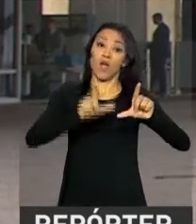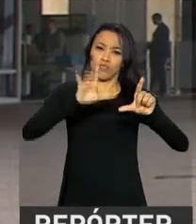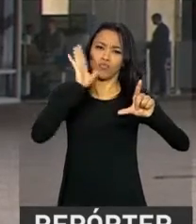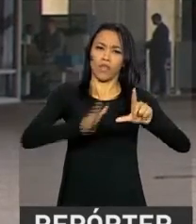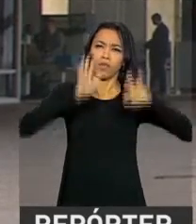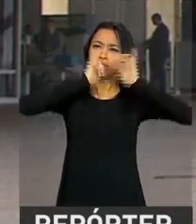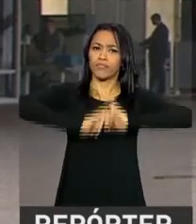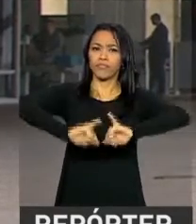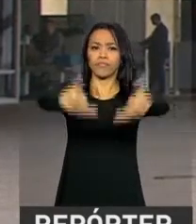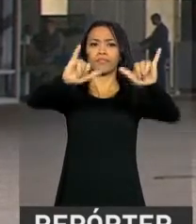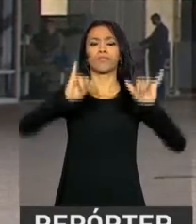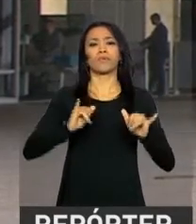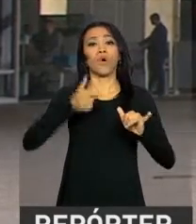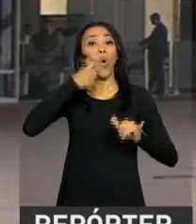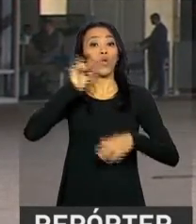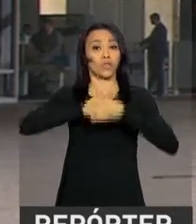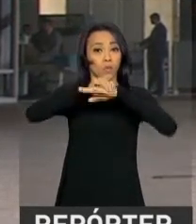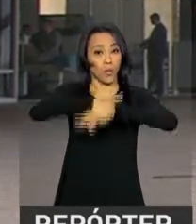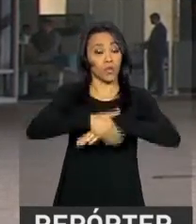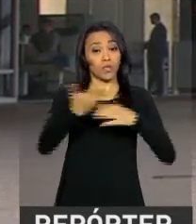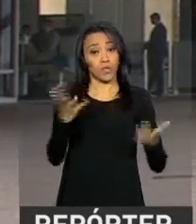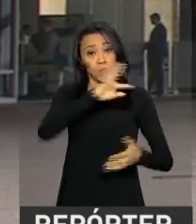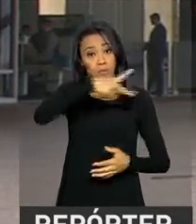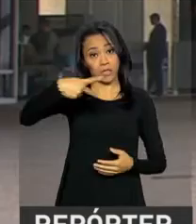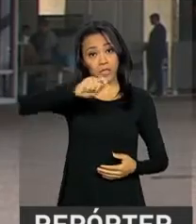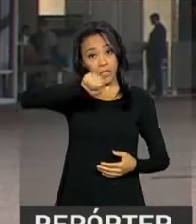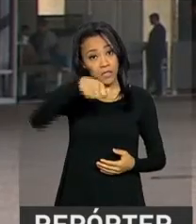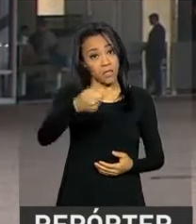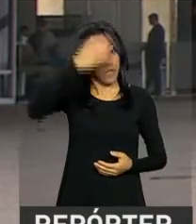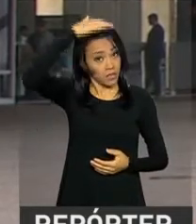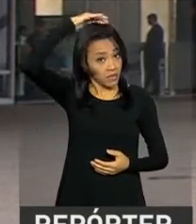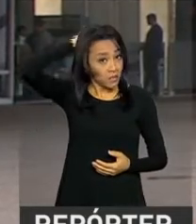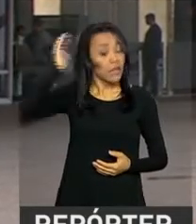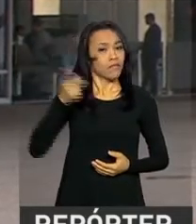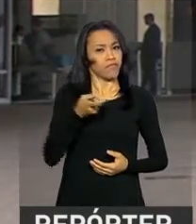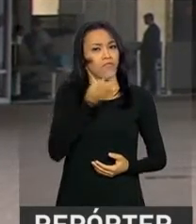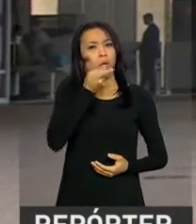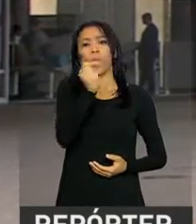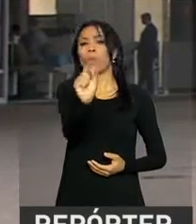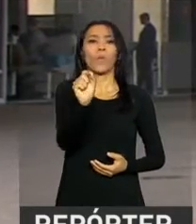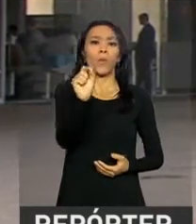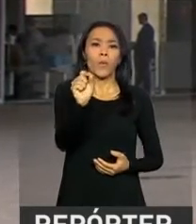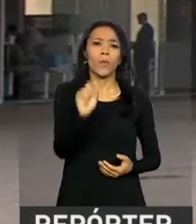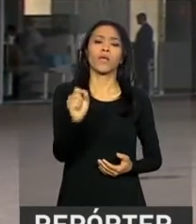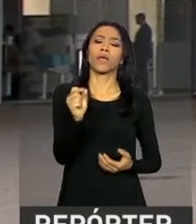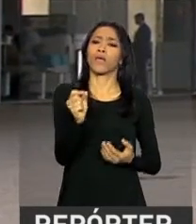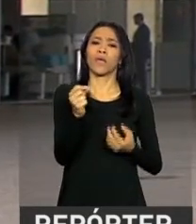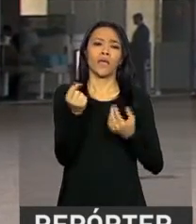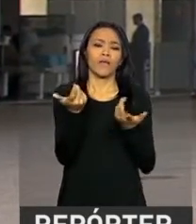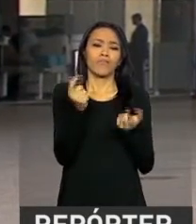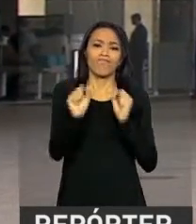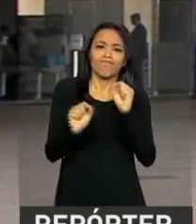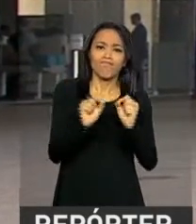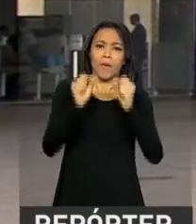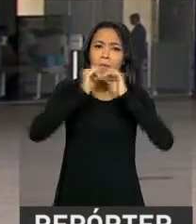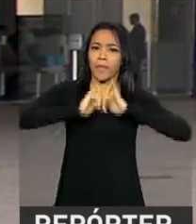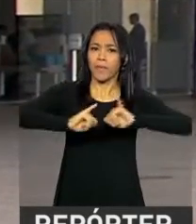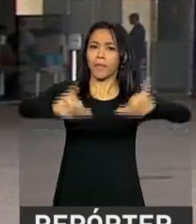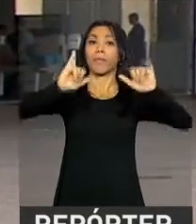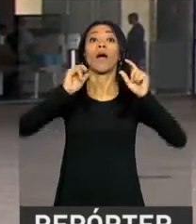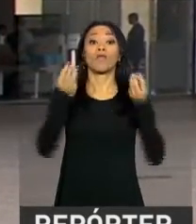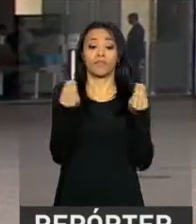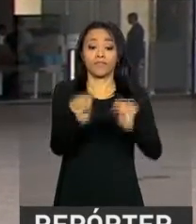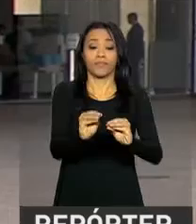veiculada na noite de ontem. O presidente em exercício, inclusive, repercutiu o conteúdo dessa entrevista numa rede